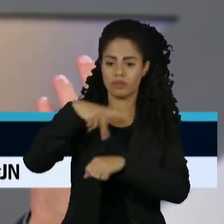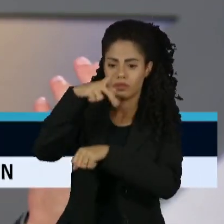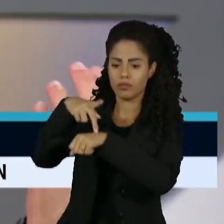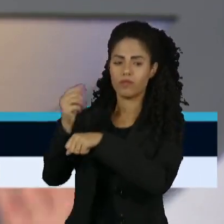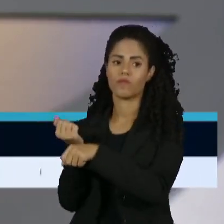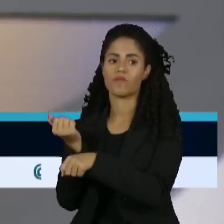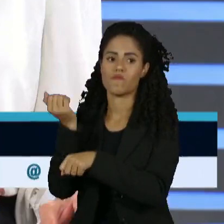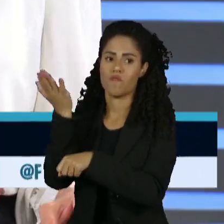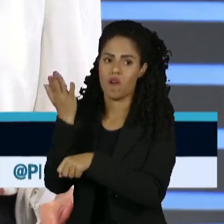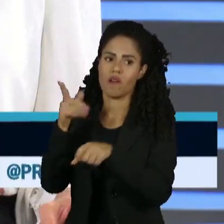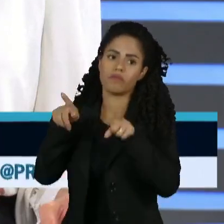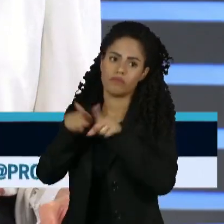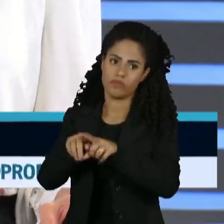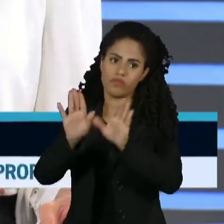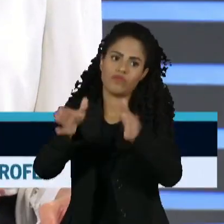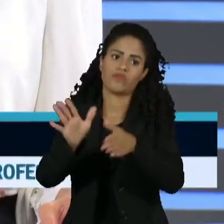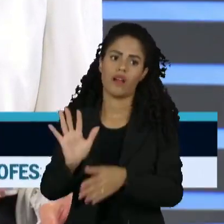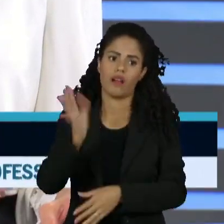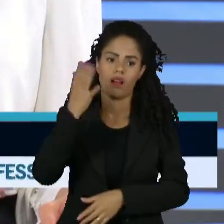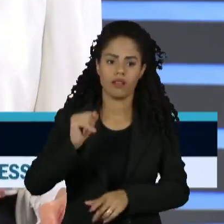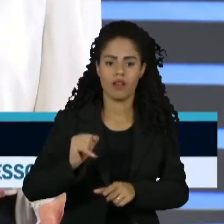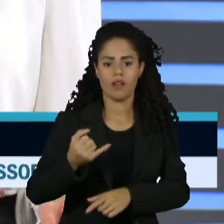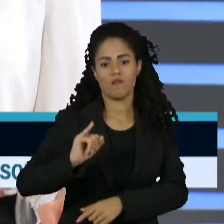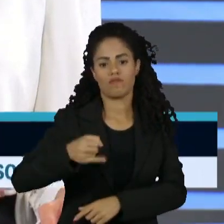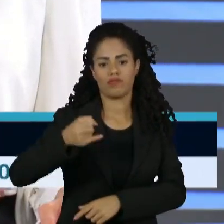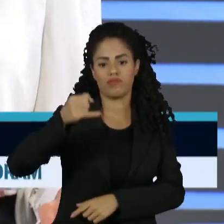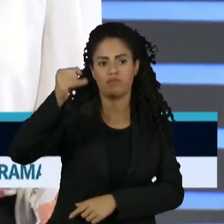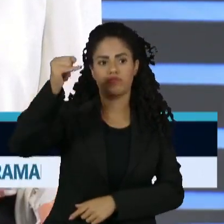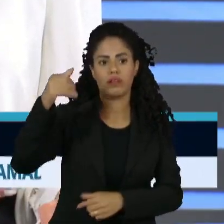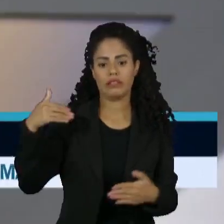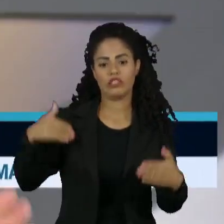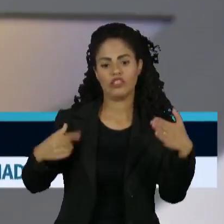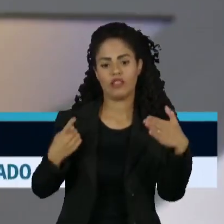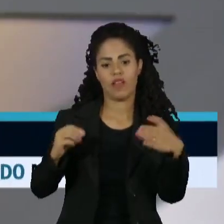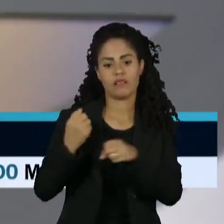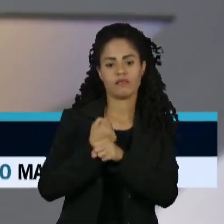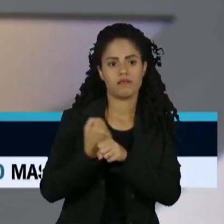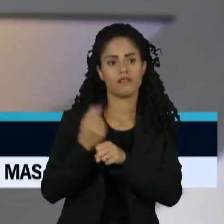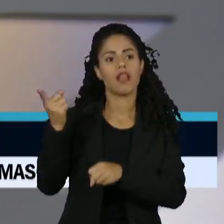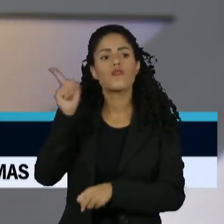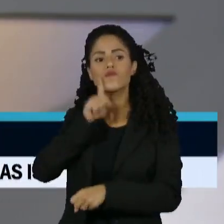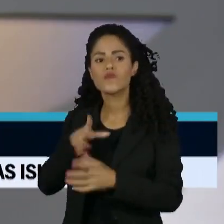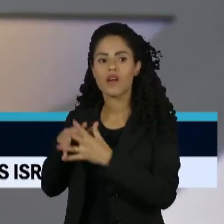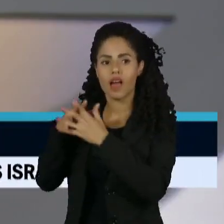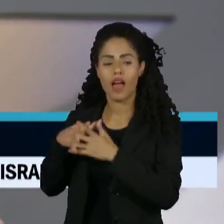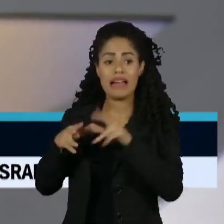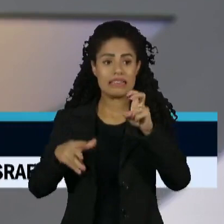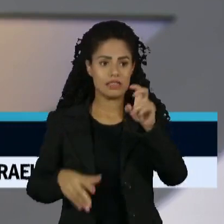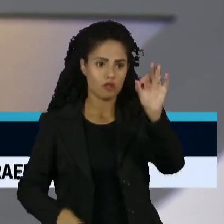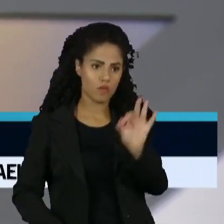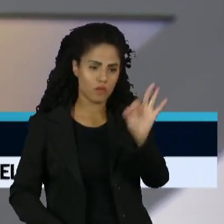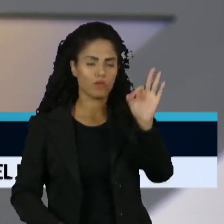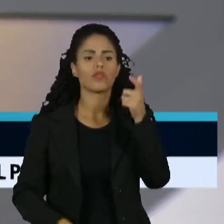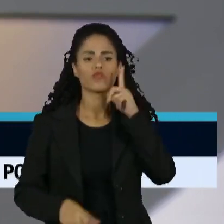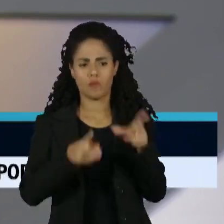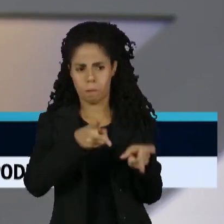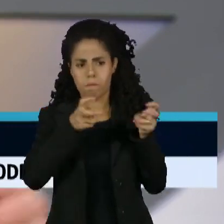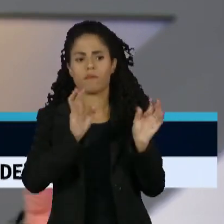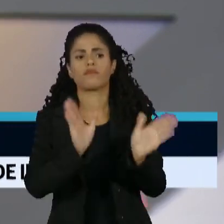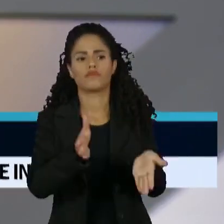estava mencionando antes, né? O juro norte-americano de 10 anos encostou nos 5%. A gente está vendo um